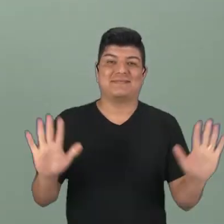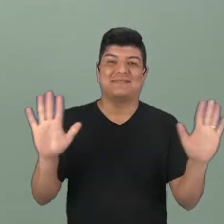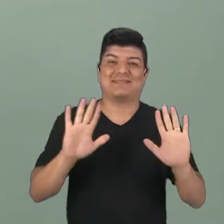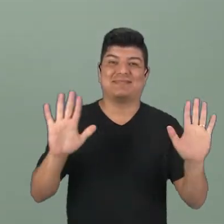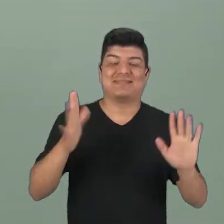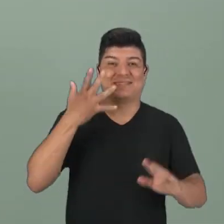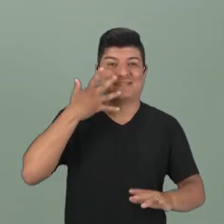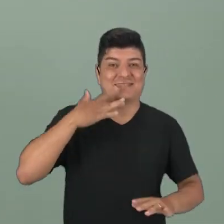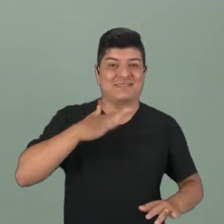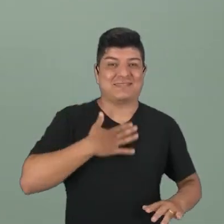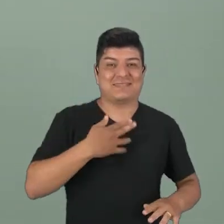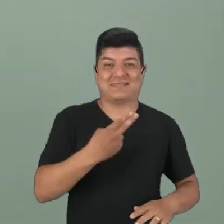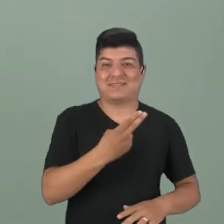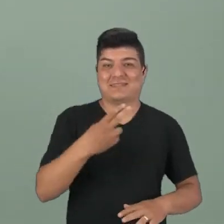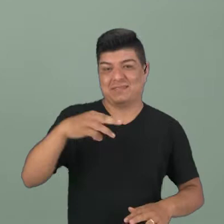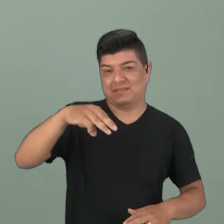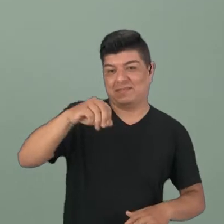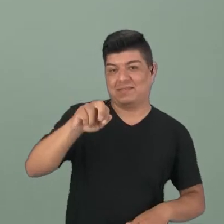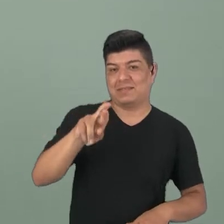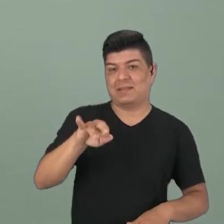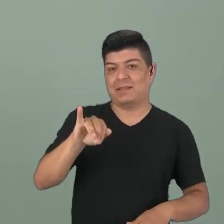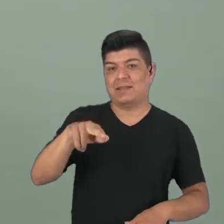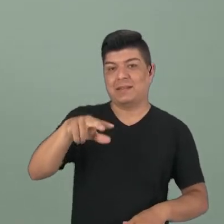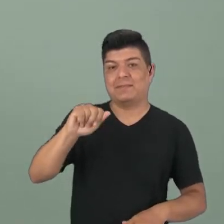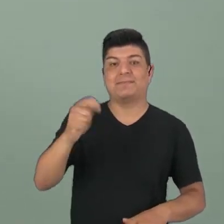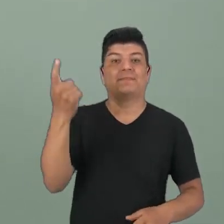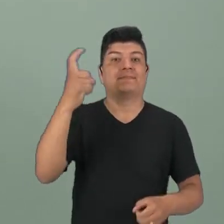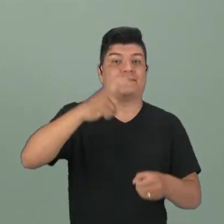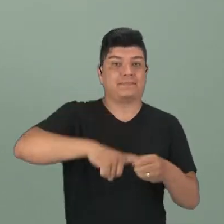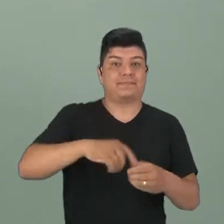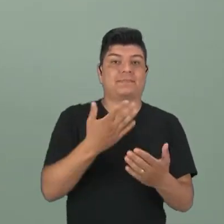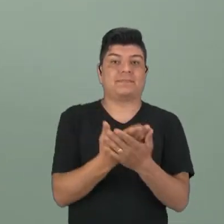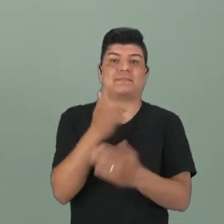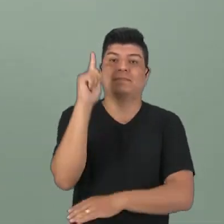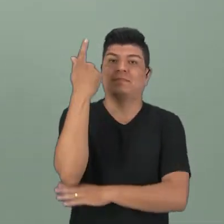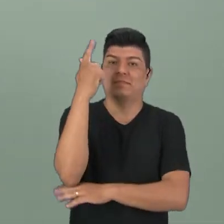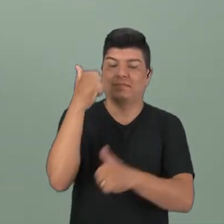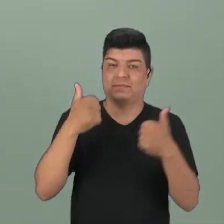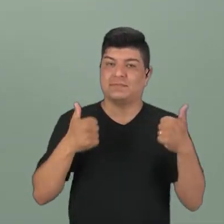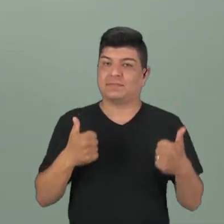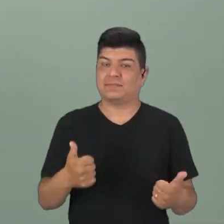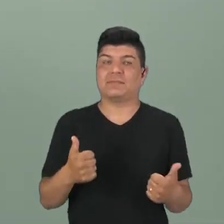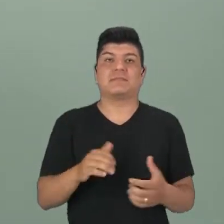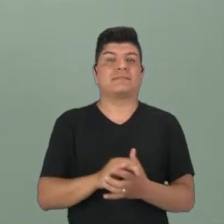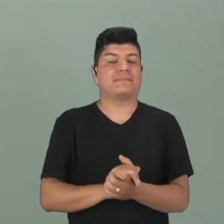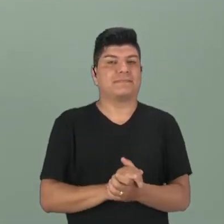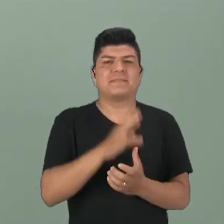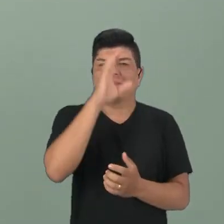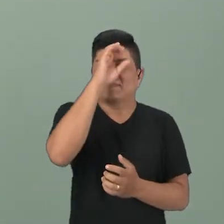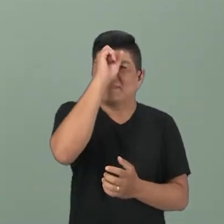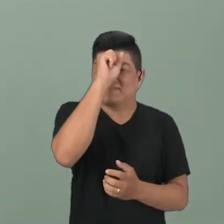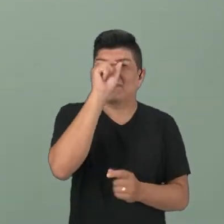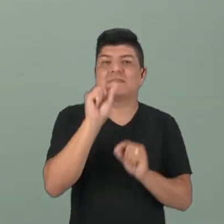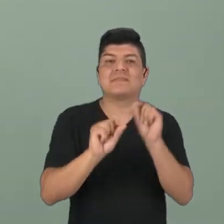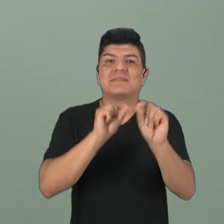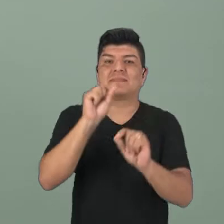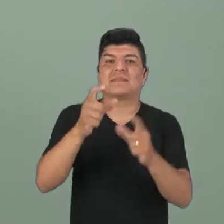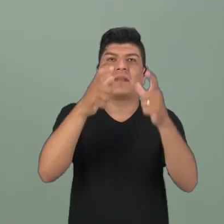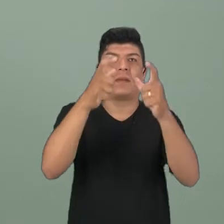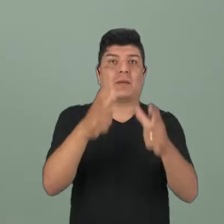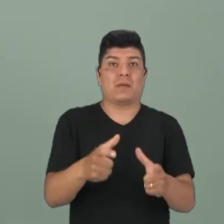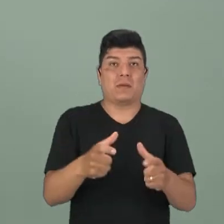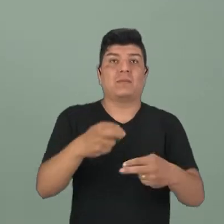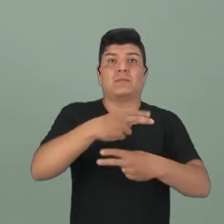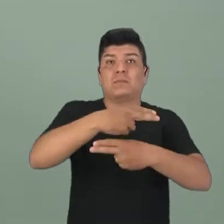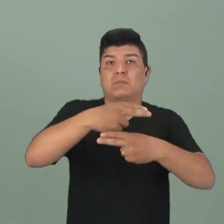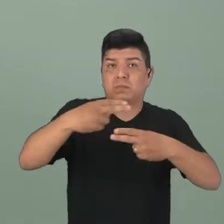Olá, crianças! Eu sou a professora Marina e estamos de volta com a nossa aula de Geografia. E estamos aprendendo um pouco sobre territórios,